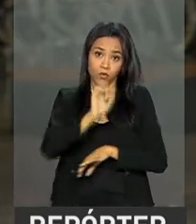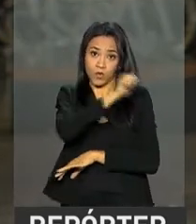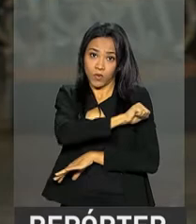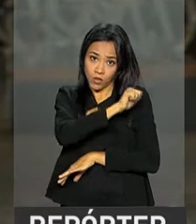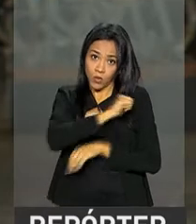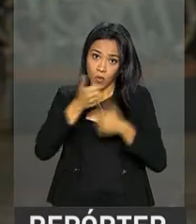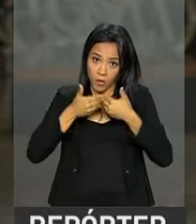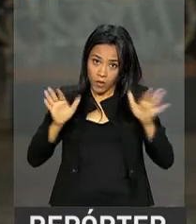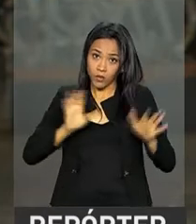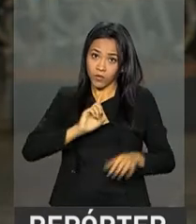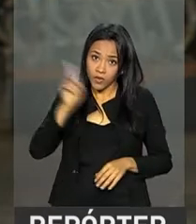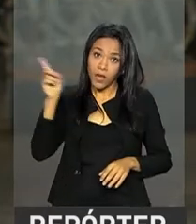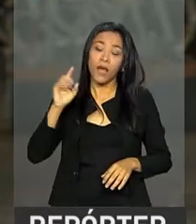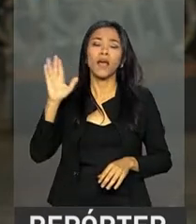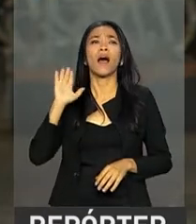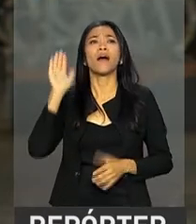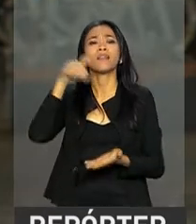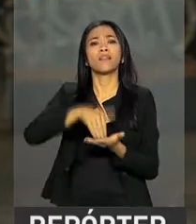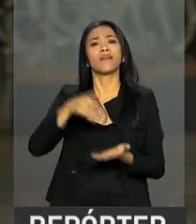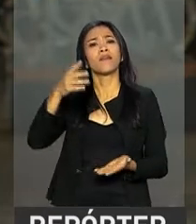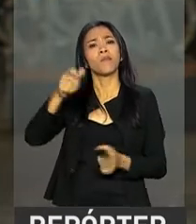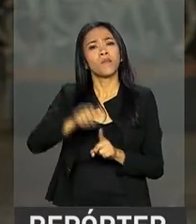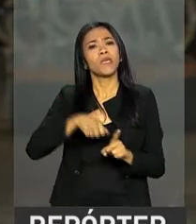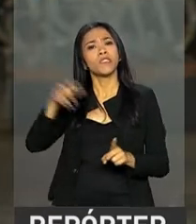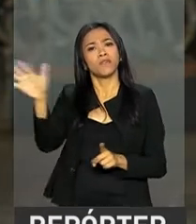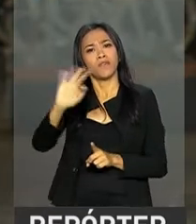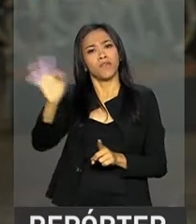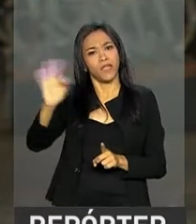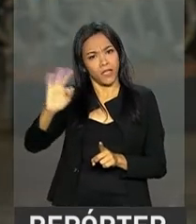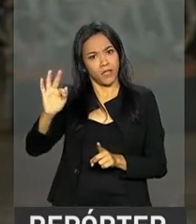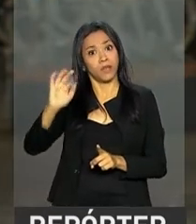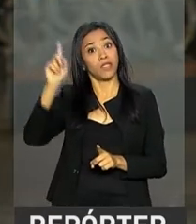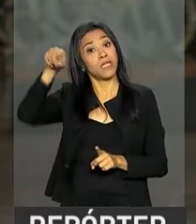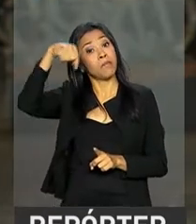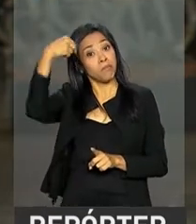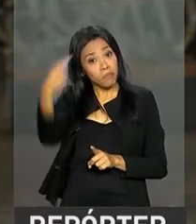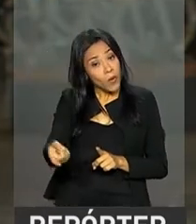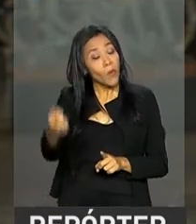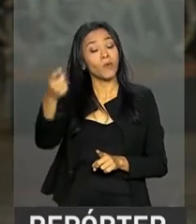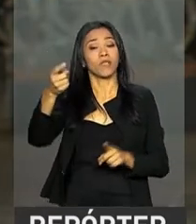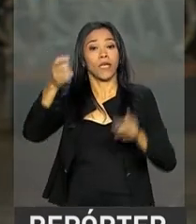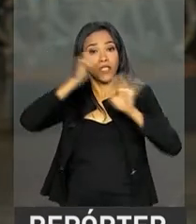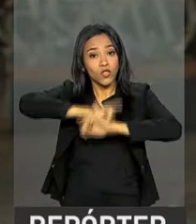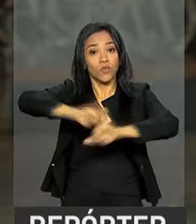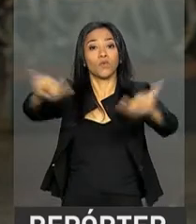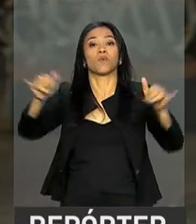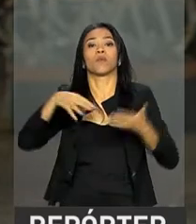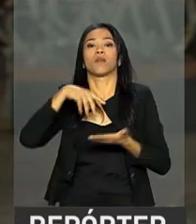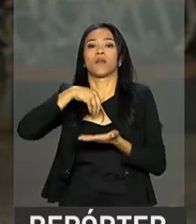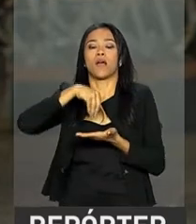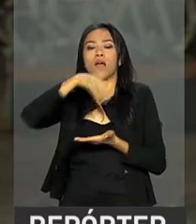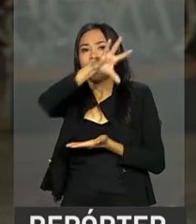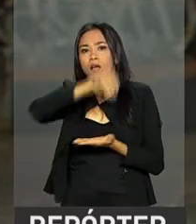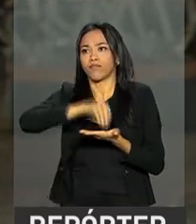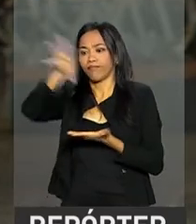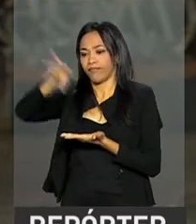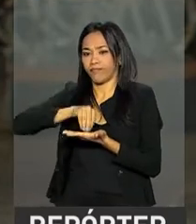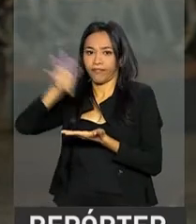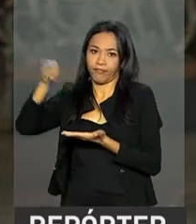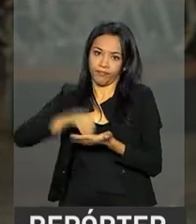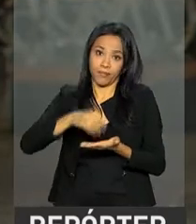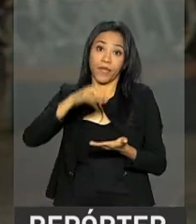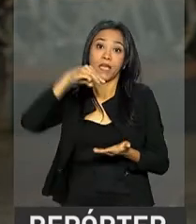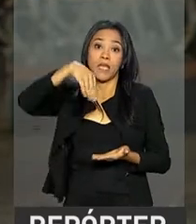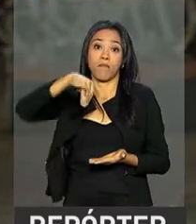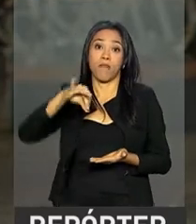do ano que vem e aí os dados devem começar a ser divulgados a partir do mês de maio de 2018